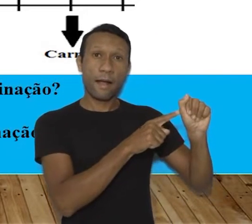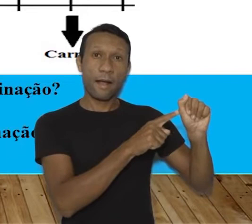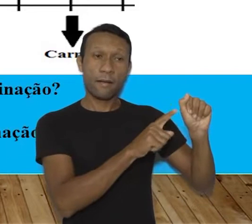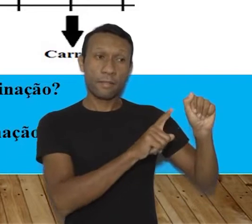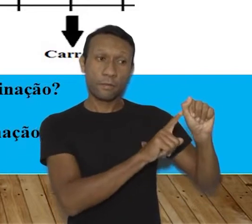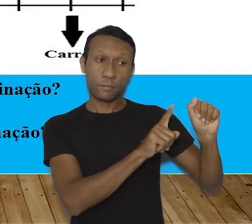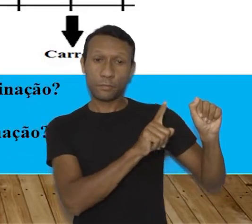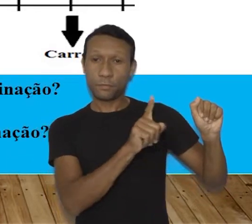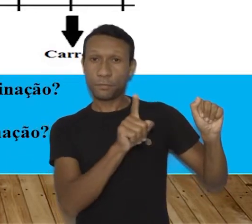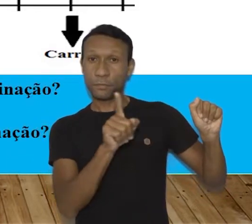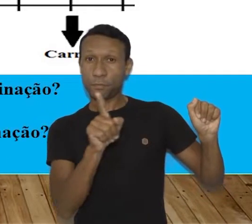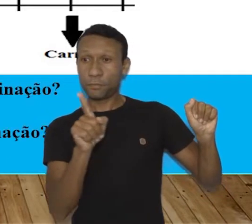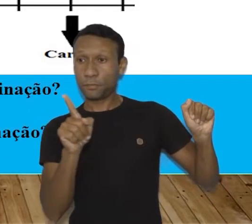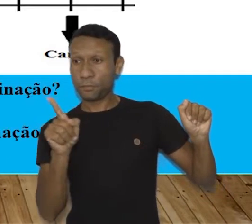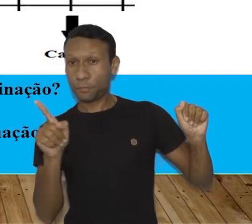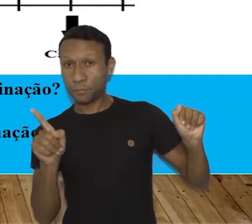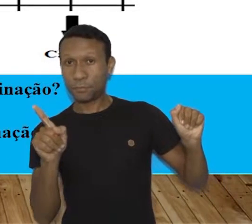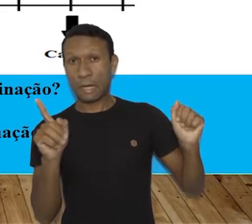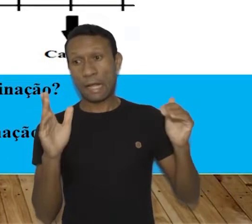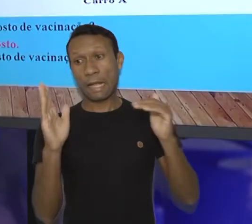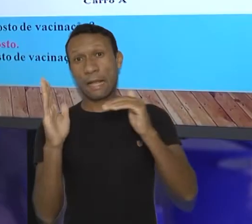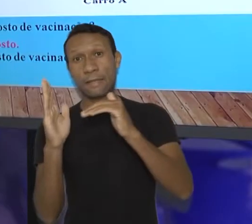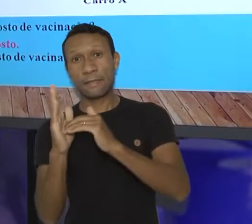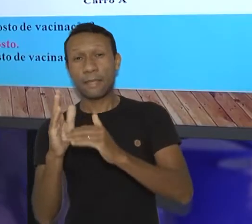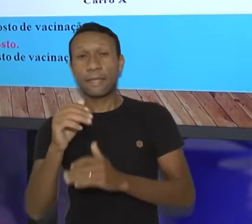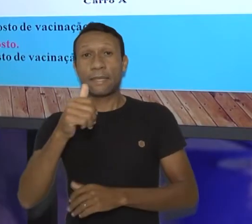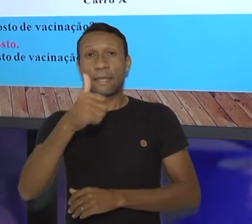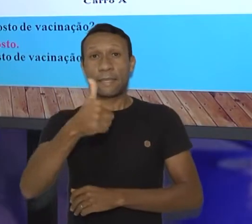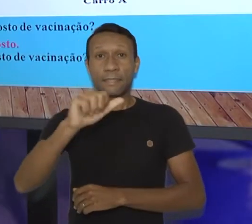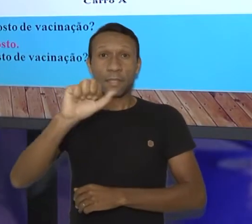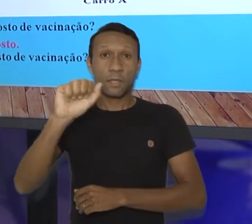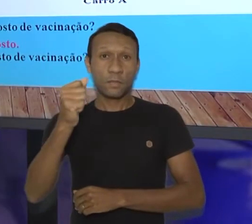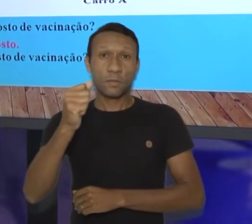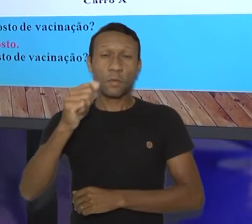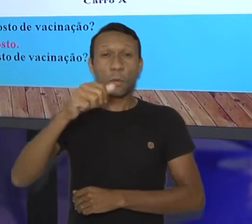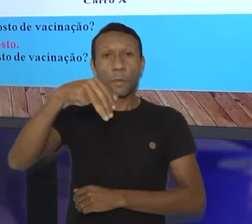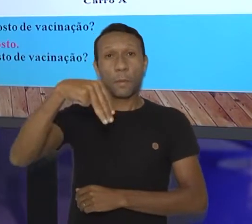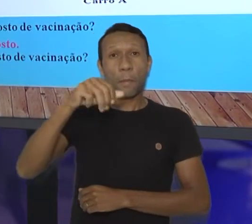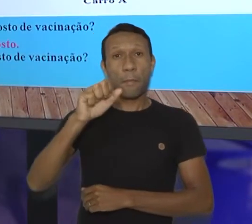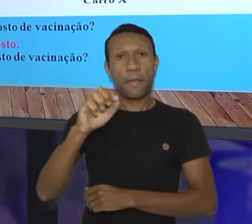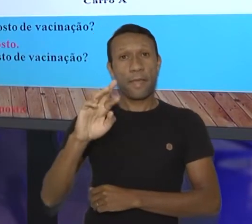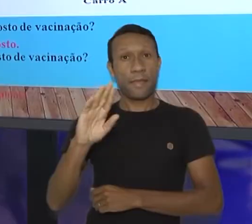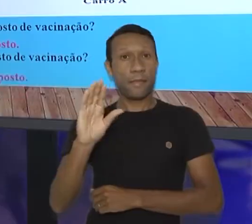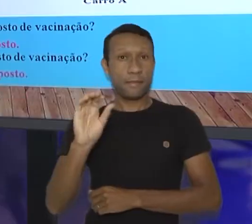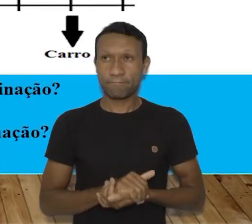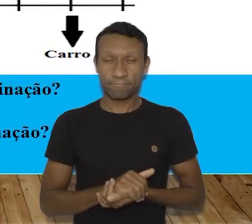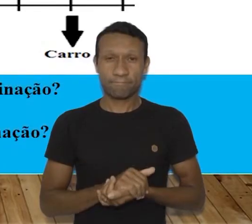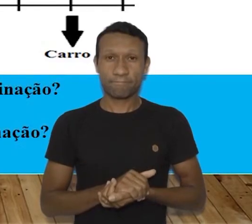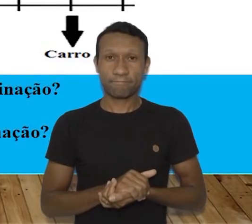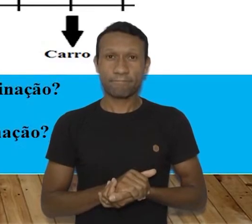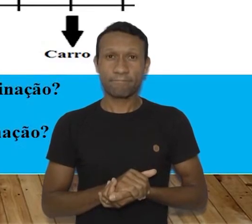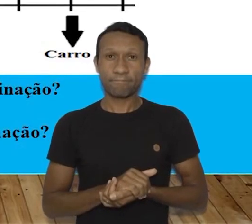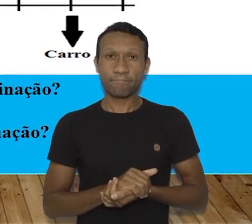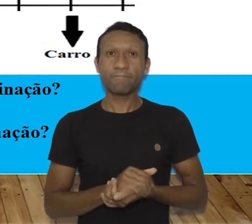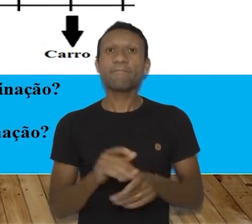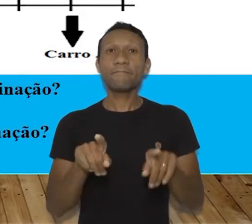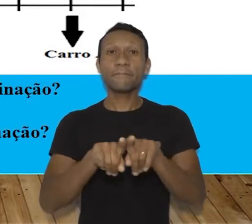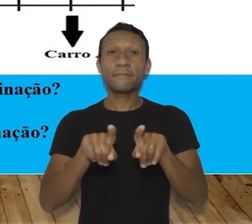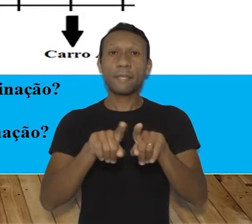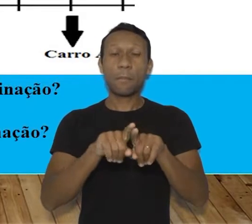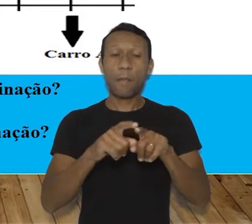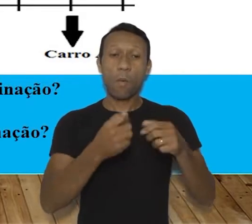de distância à direita do posto. Já o carro B está a 9 metros